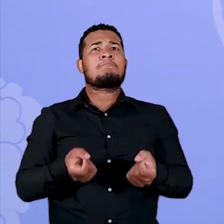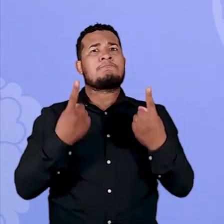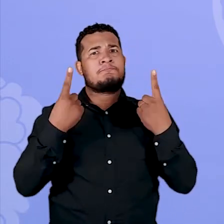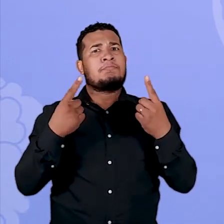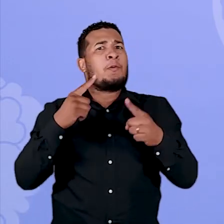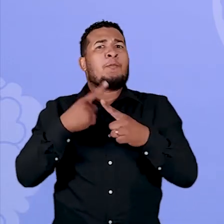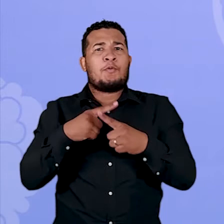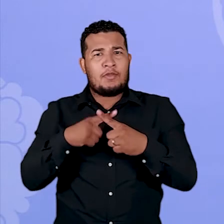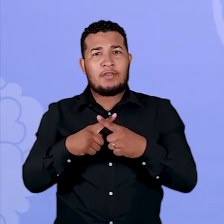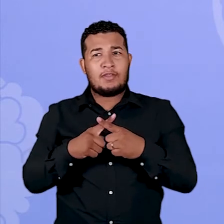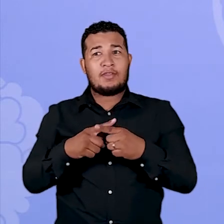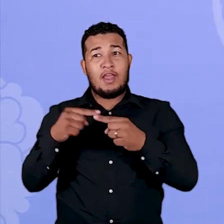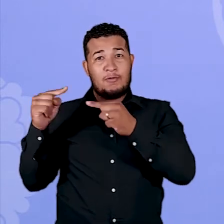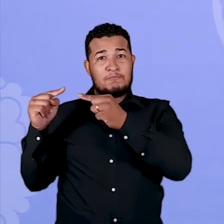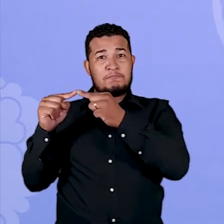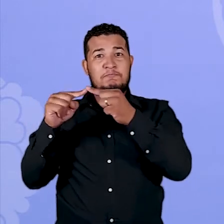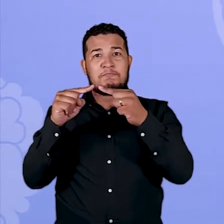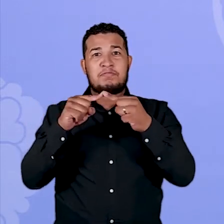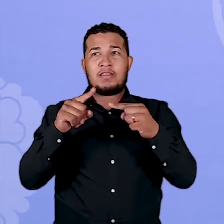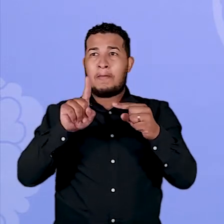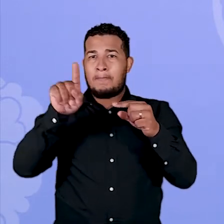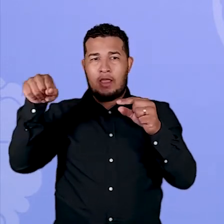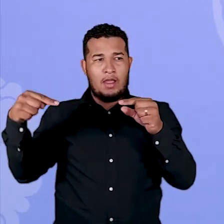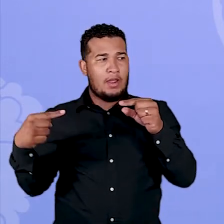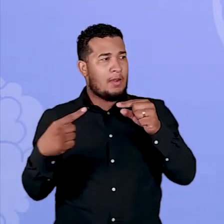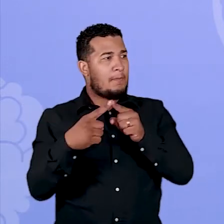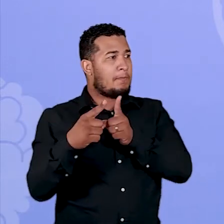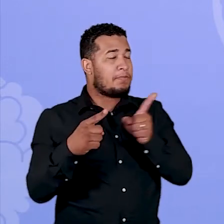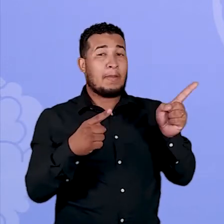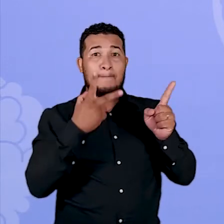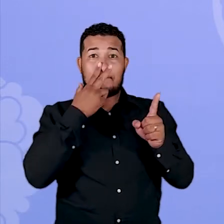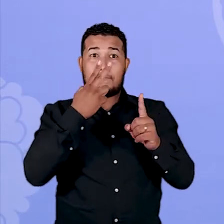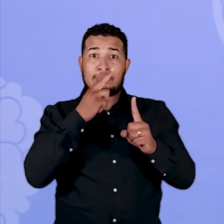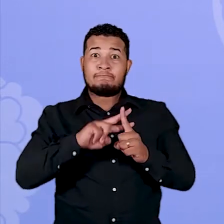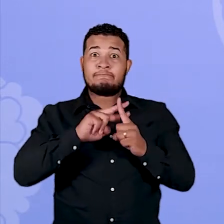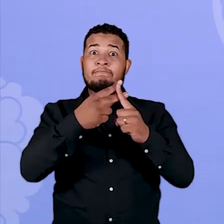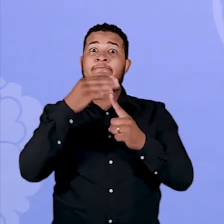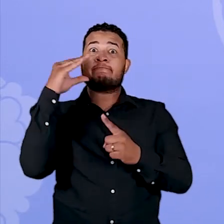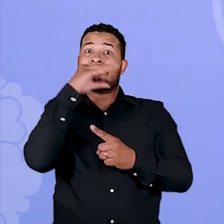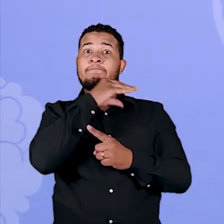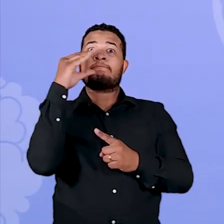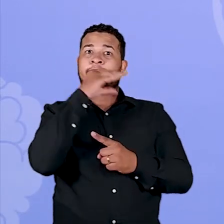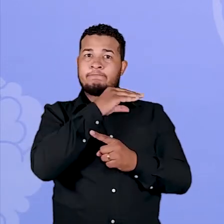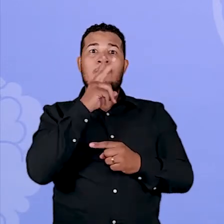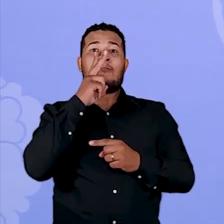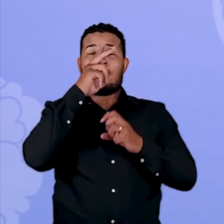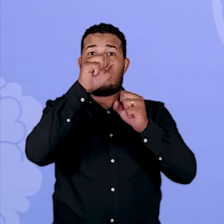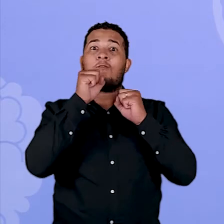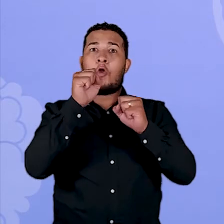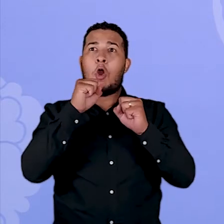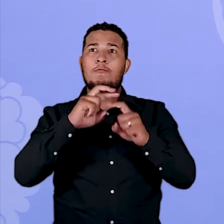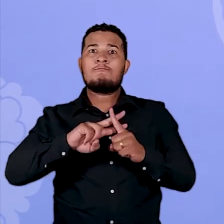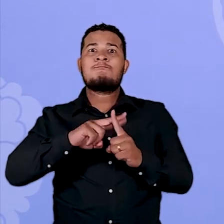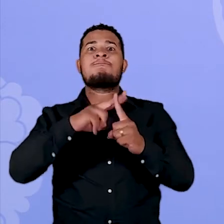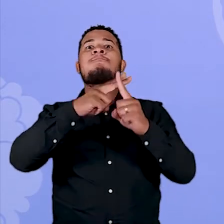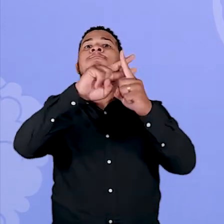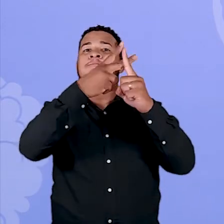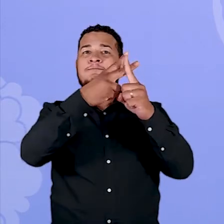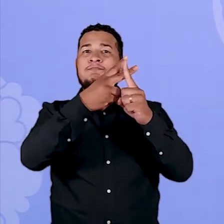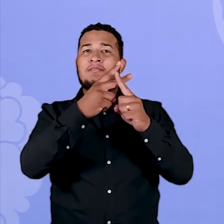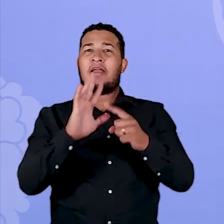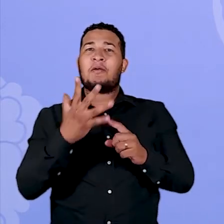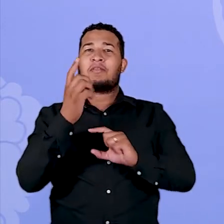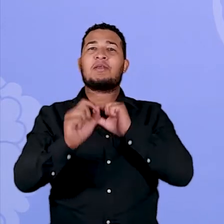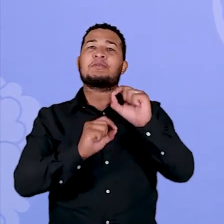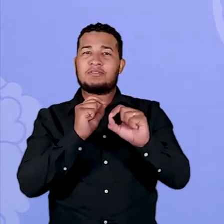muito louca, porque a minha corrente que sai de um polo vai chegar no outro com uma energia muito alta, com uma intensidade muito